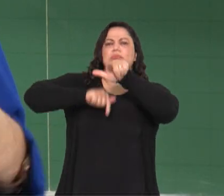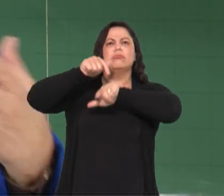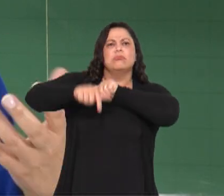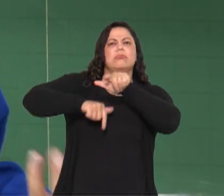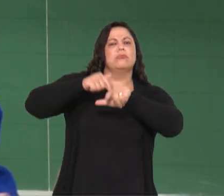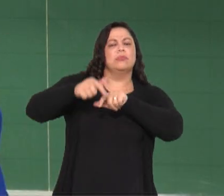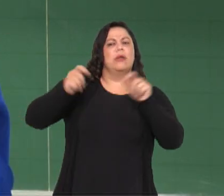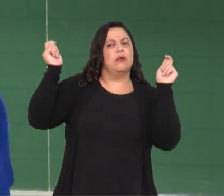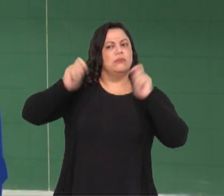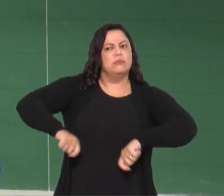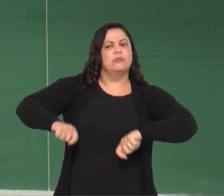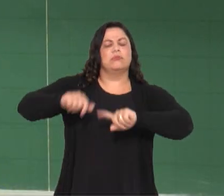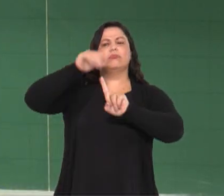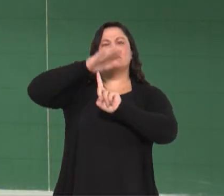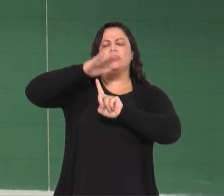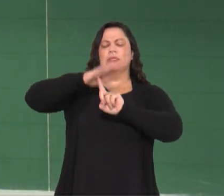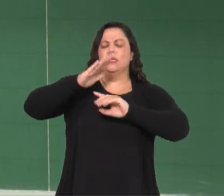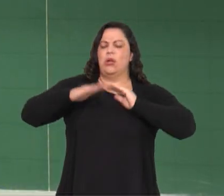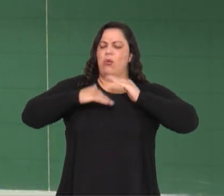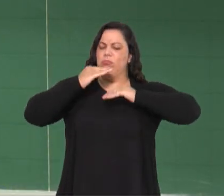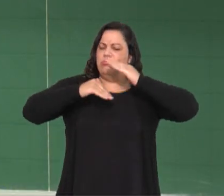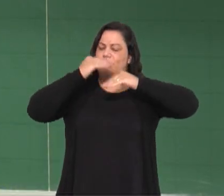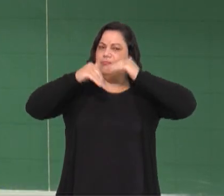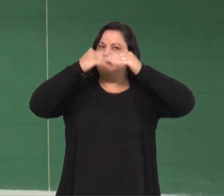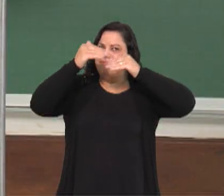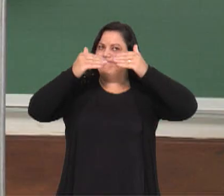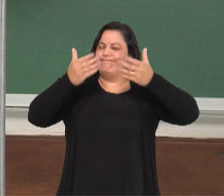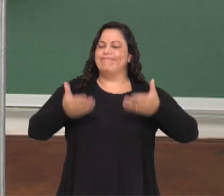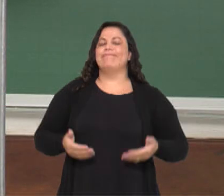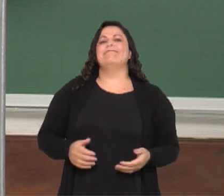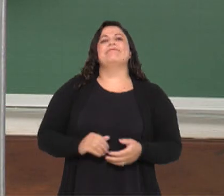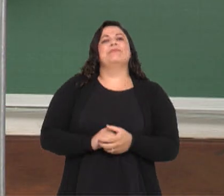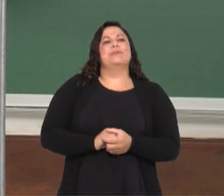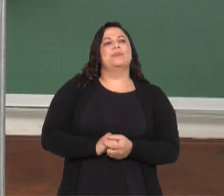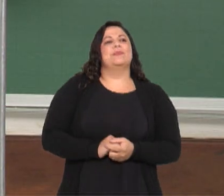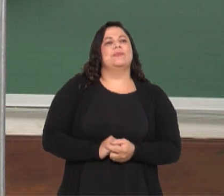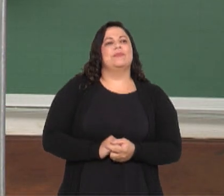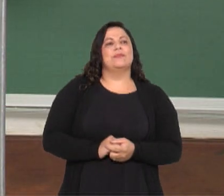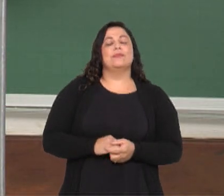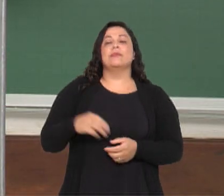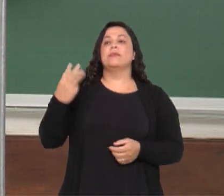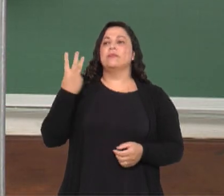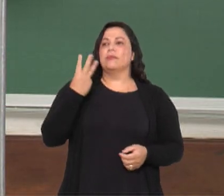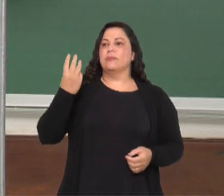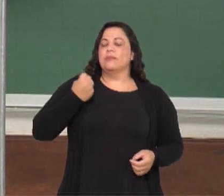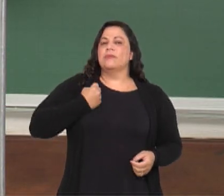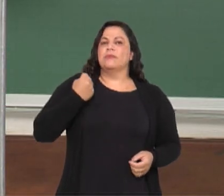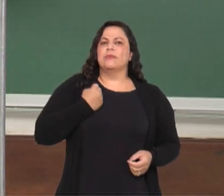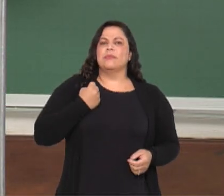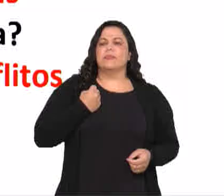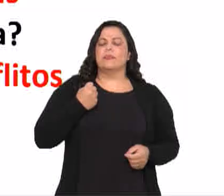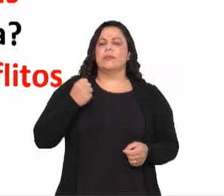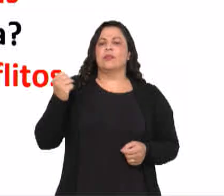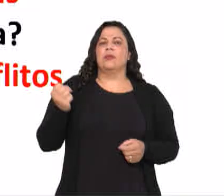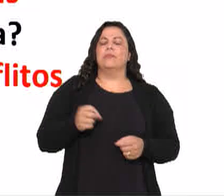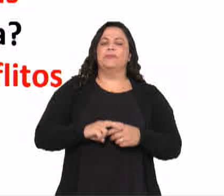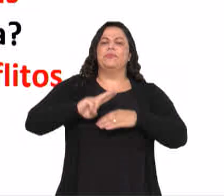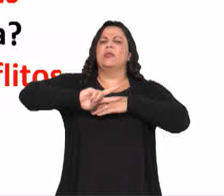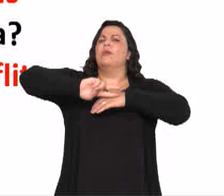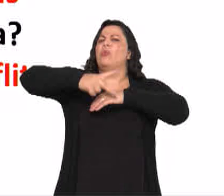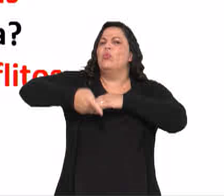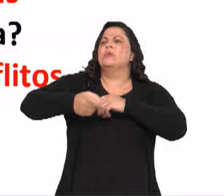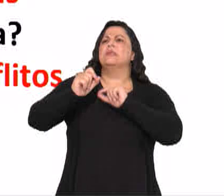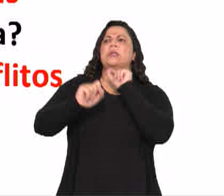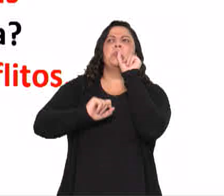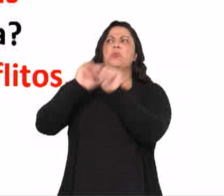então, o Paraná começou a crescer no que diz respeito aos serviços. Número 3. Quais as consequências do ciclo da